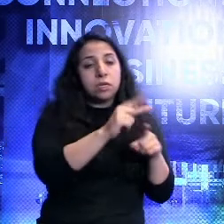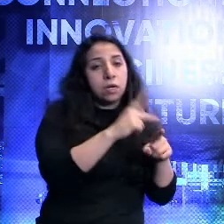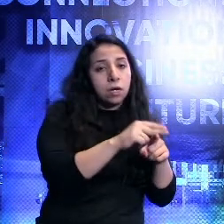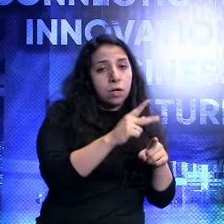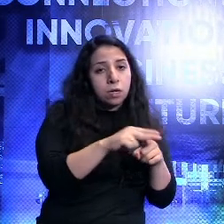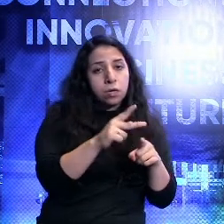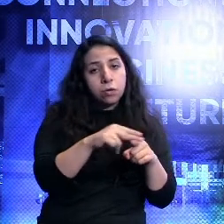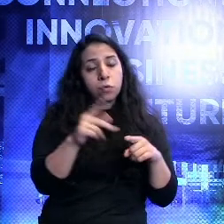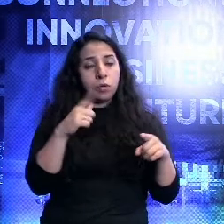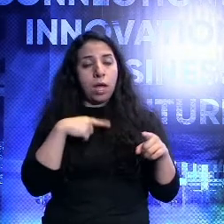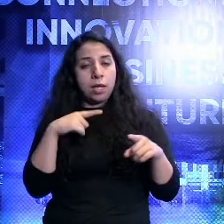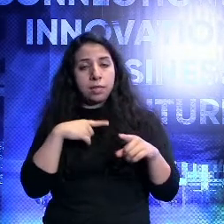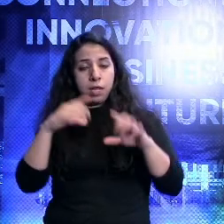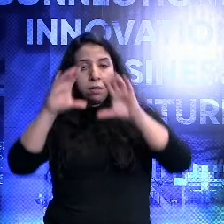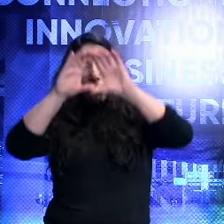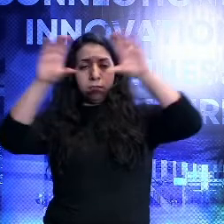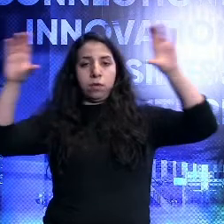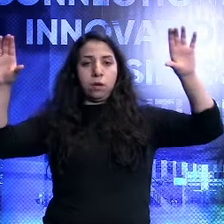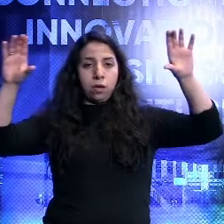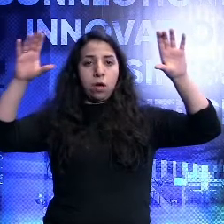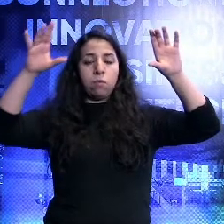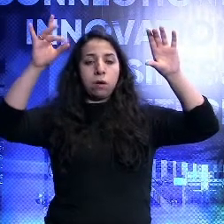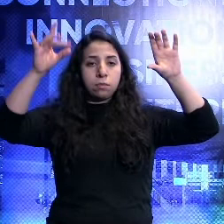ancoragem. Aqui eu tenho